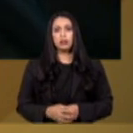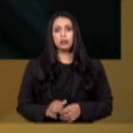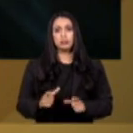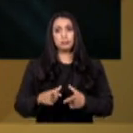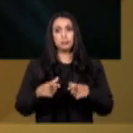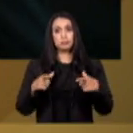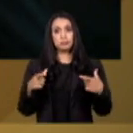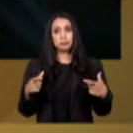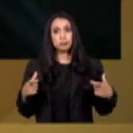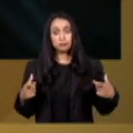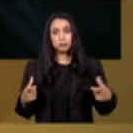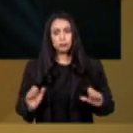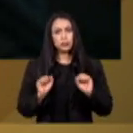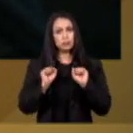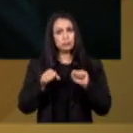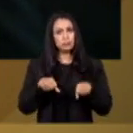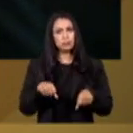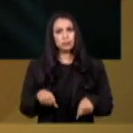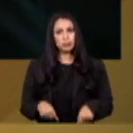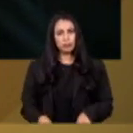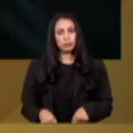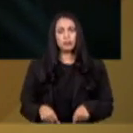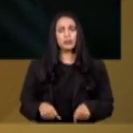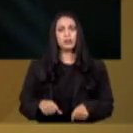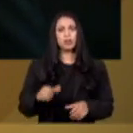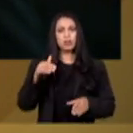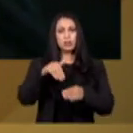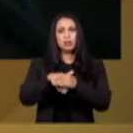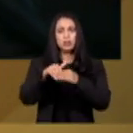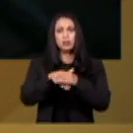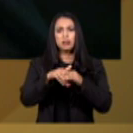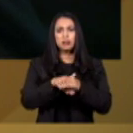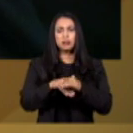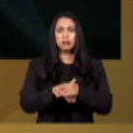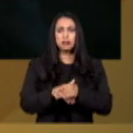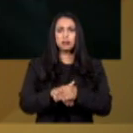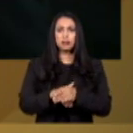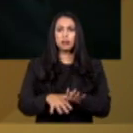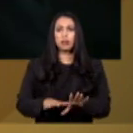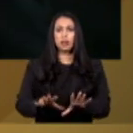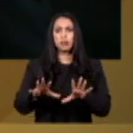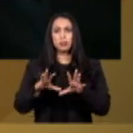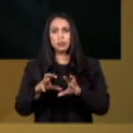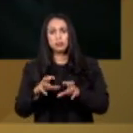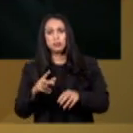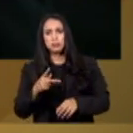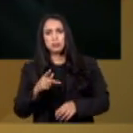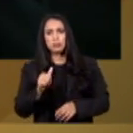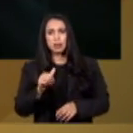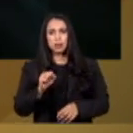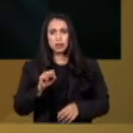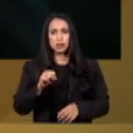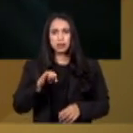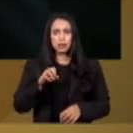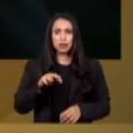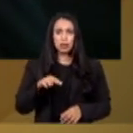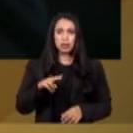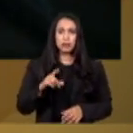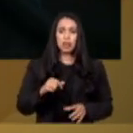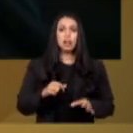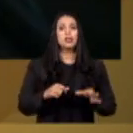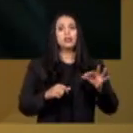ampliação exata a cidade está na capacidade eleitoral passiva da ilegibilidade os desembargadores